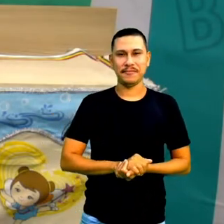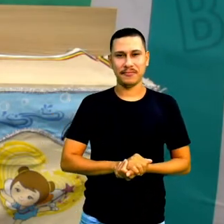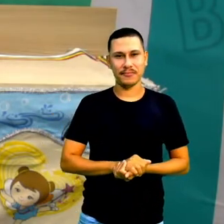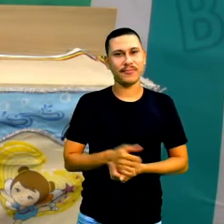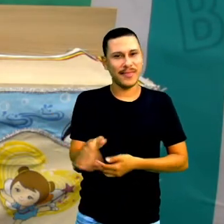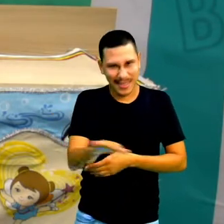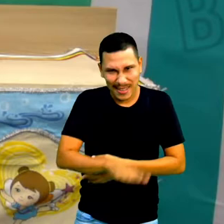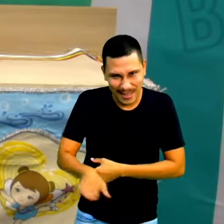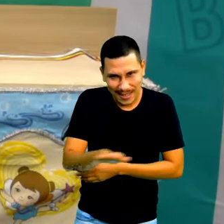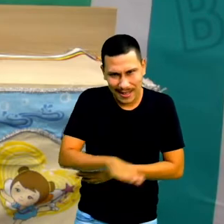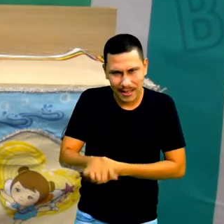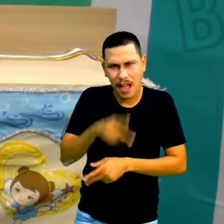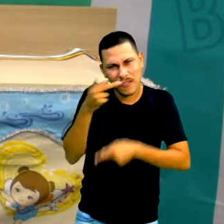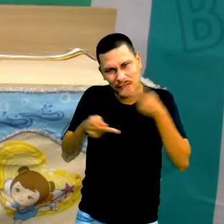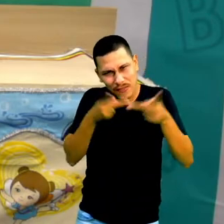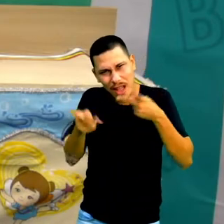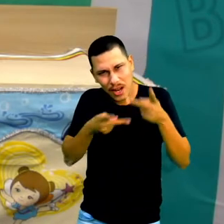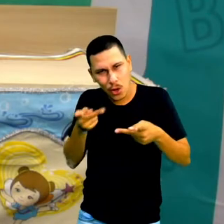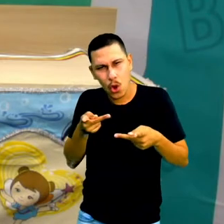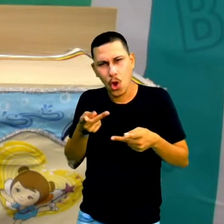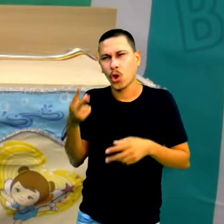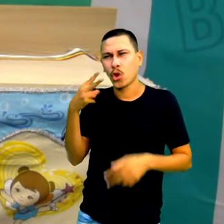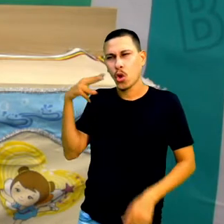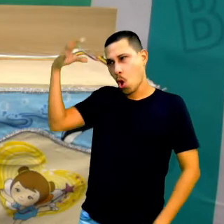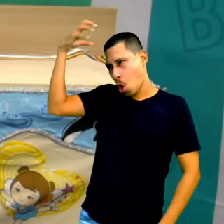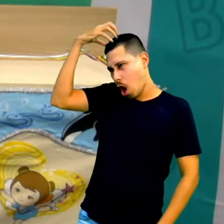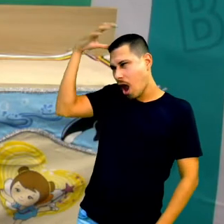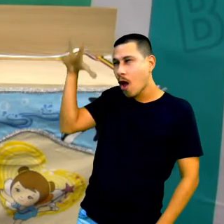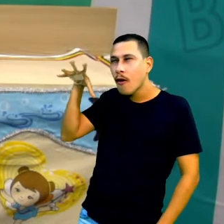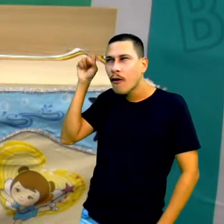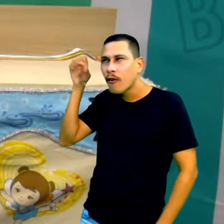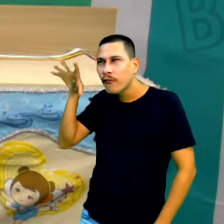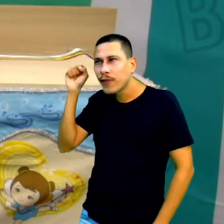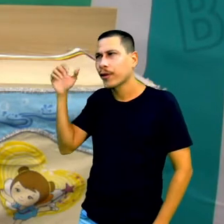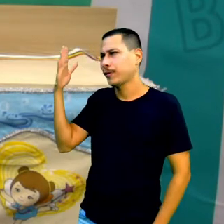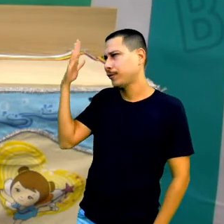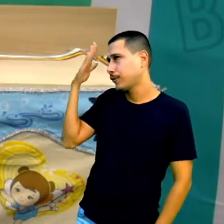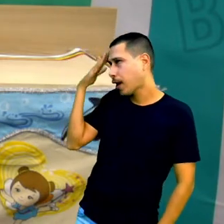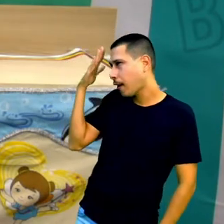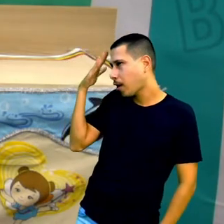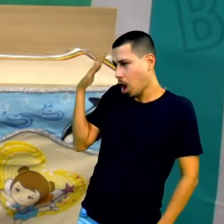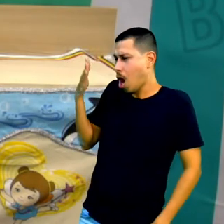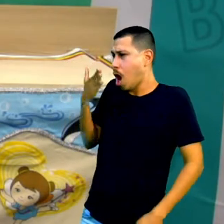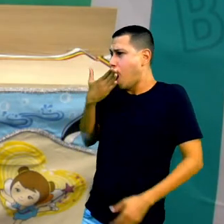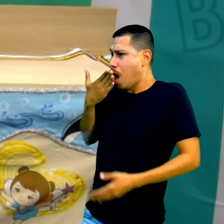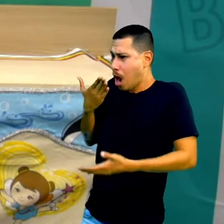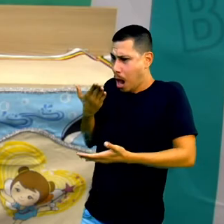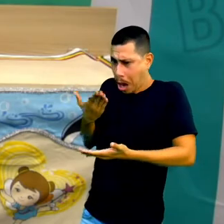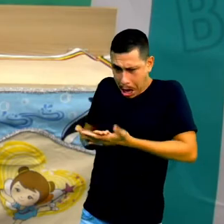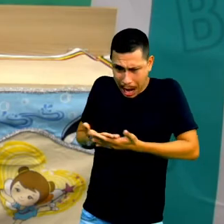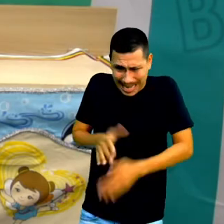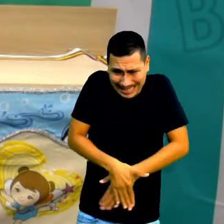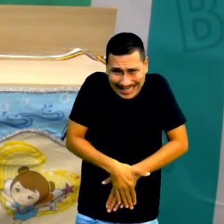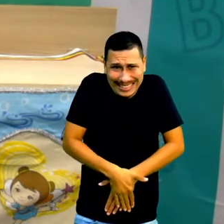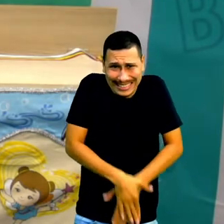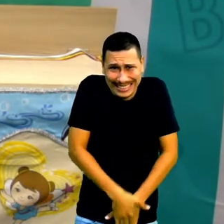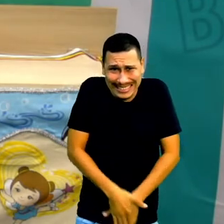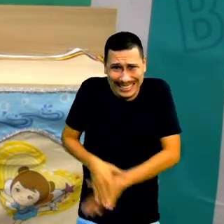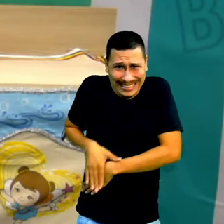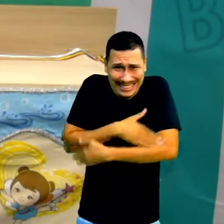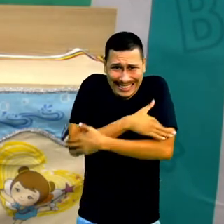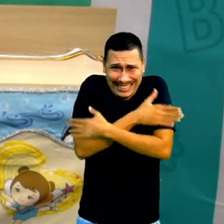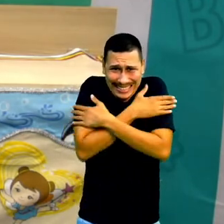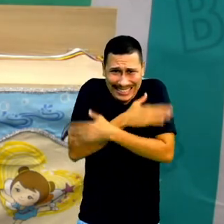Quando a criança disse isso que o rei ouviu, foi aí que ele entendeu. E ele ficou assim, ó, leiturinha,